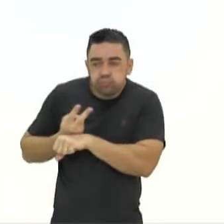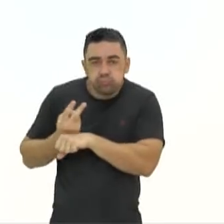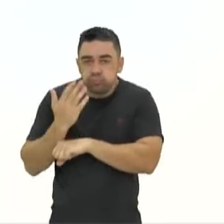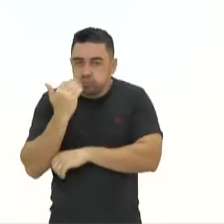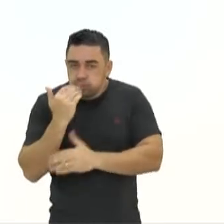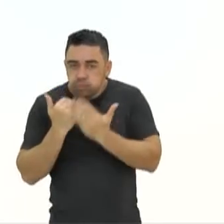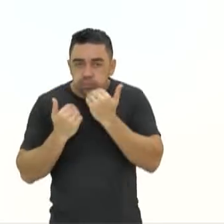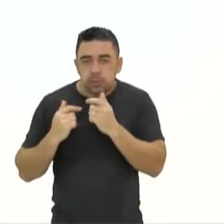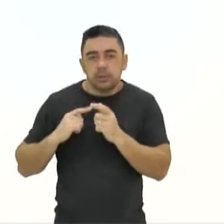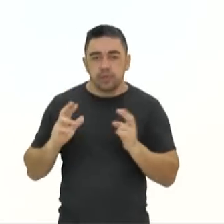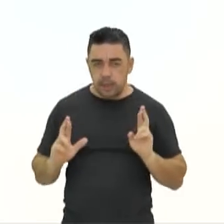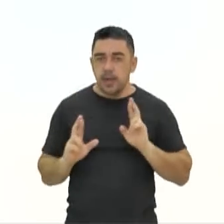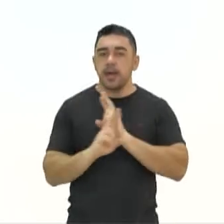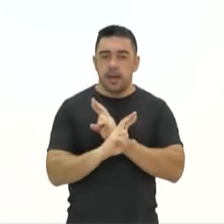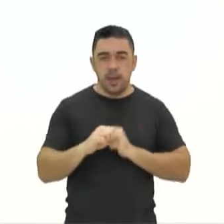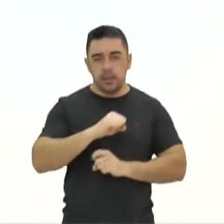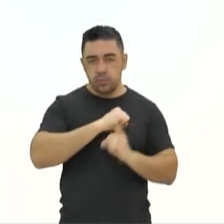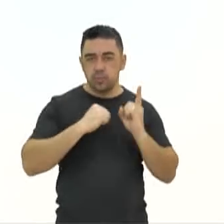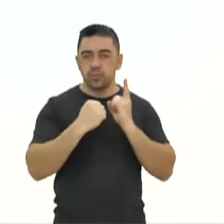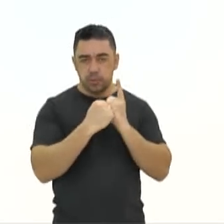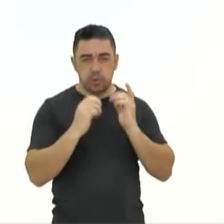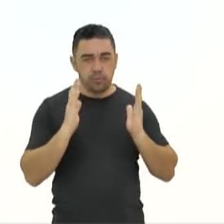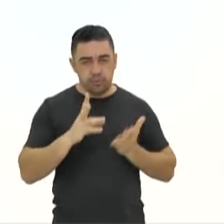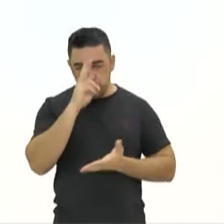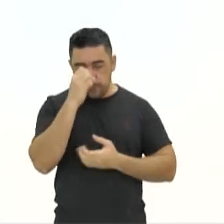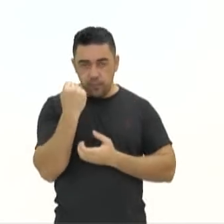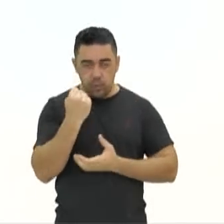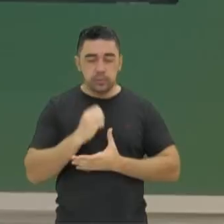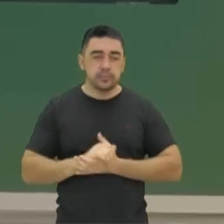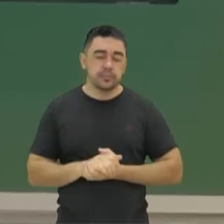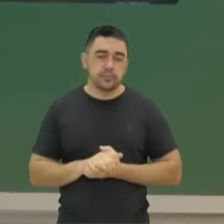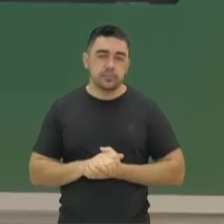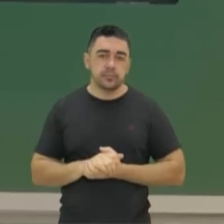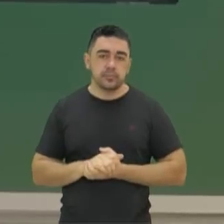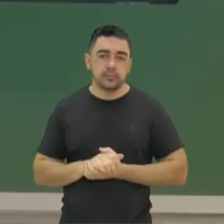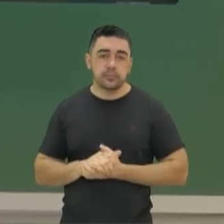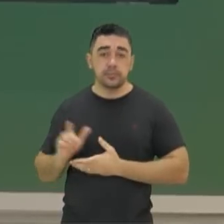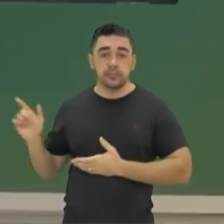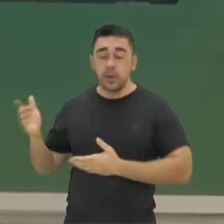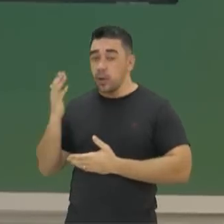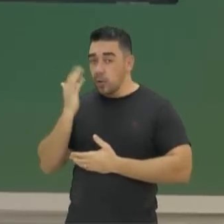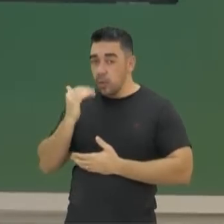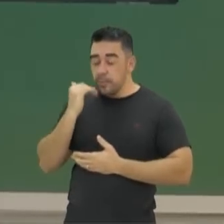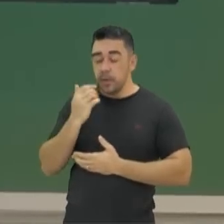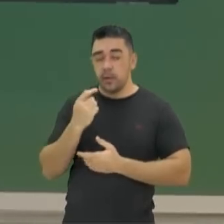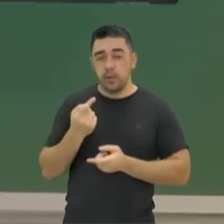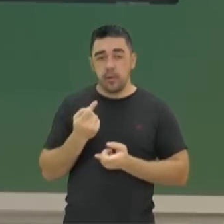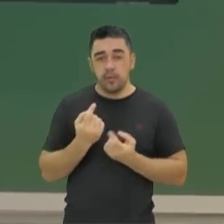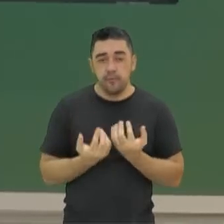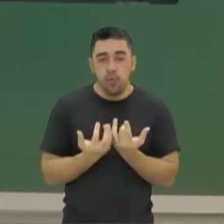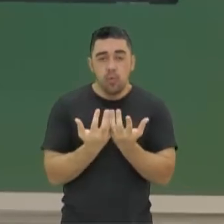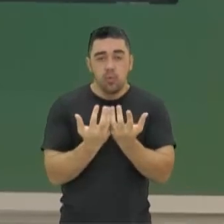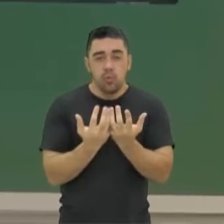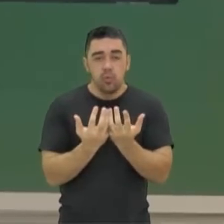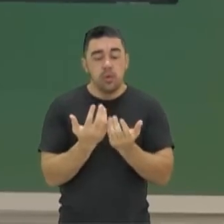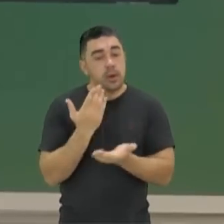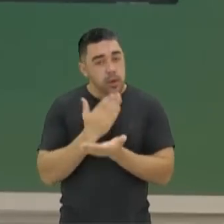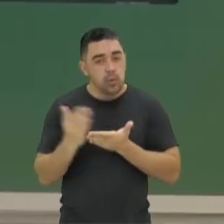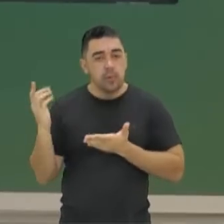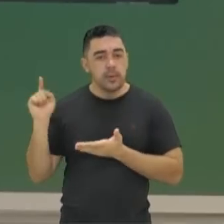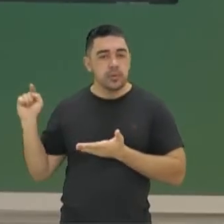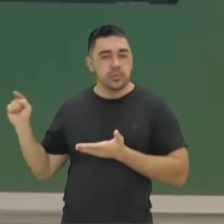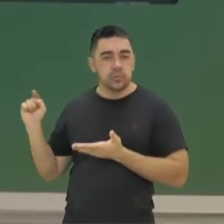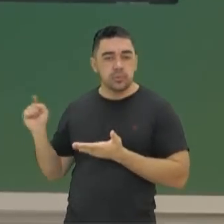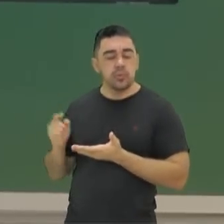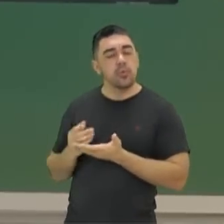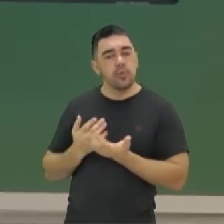de manter essas relações sociais mais fortes. Alimentos cozidos. Então, esse grupo aqui é que começou, então, a saber lidar